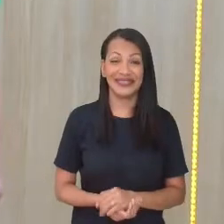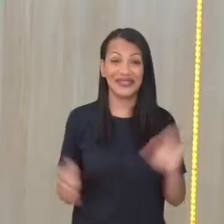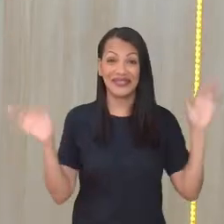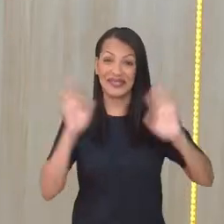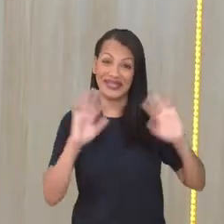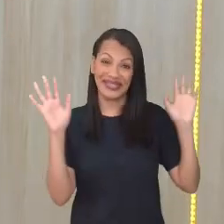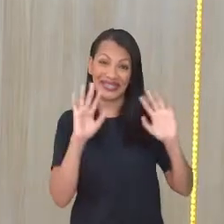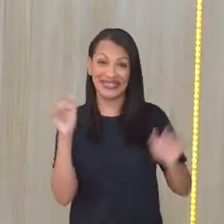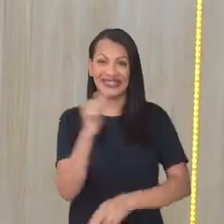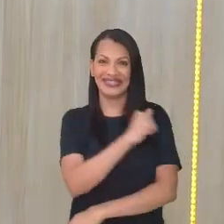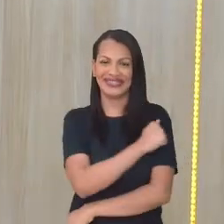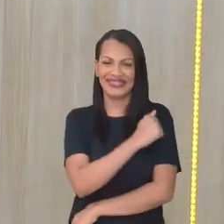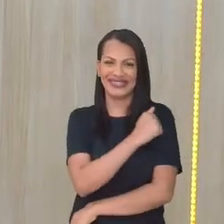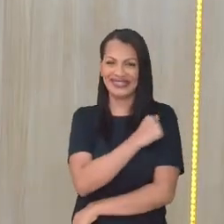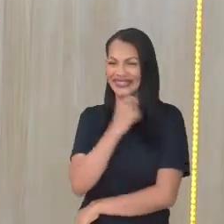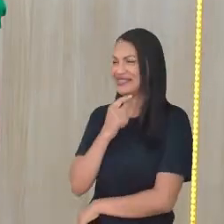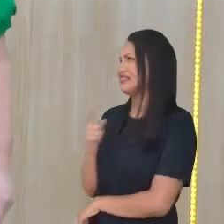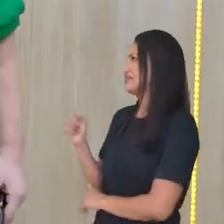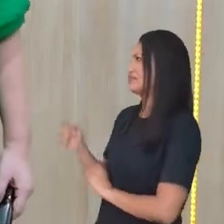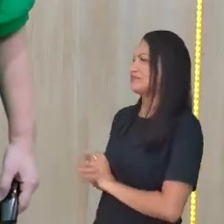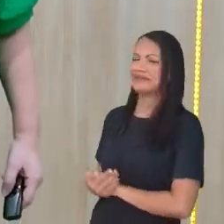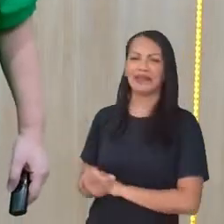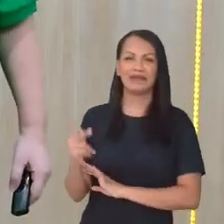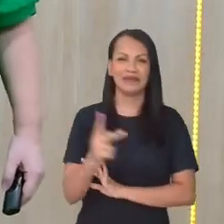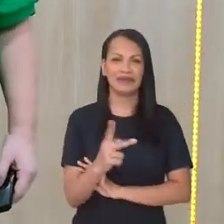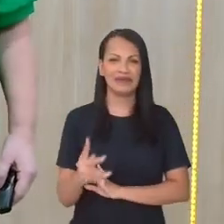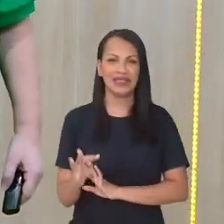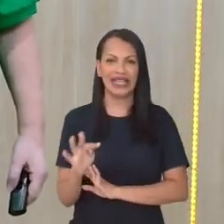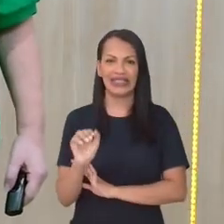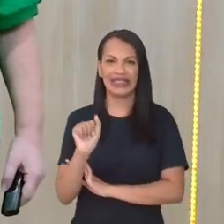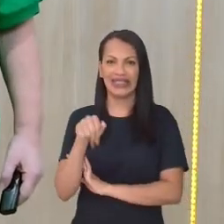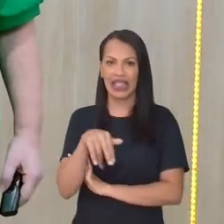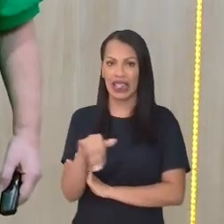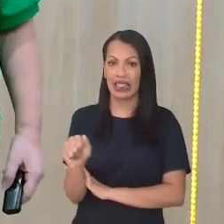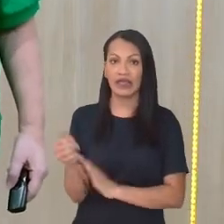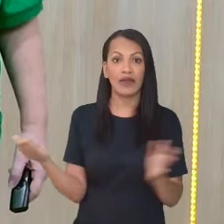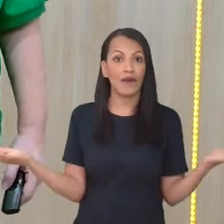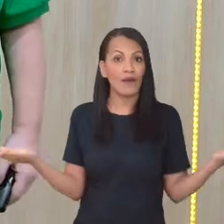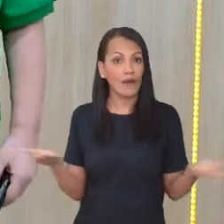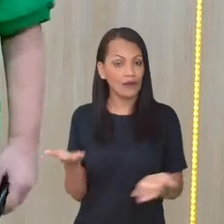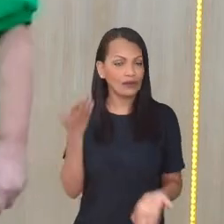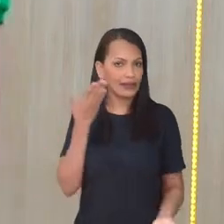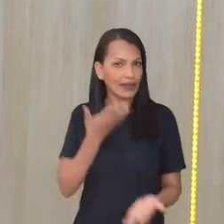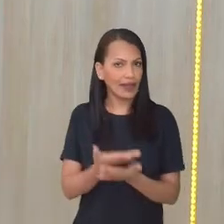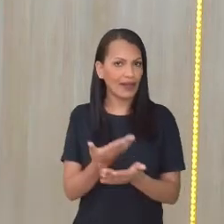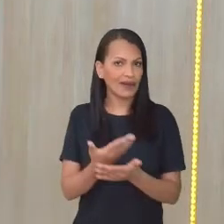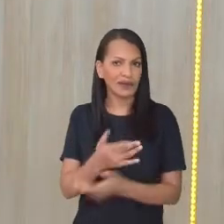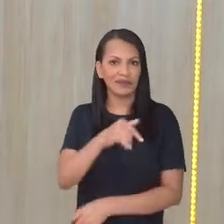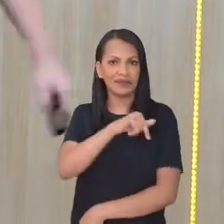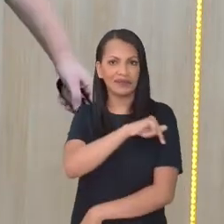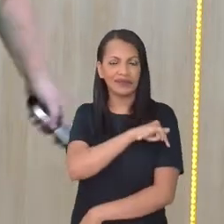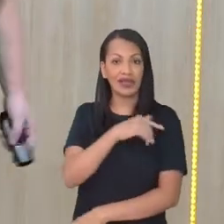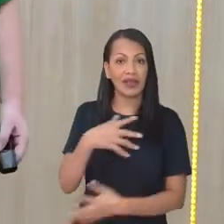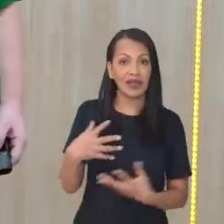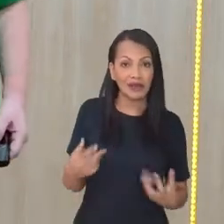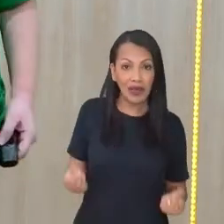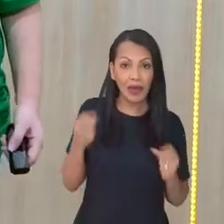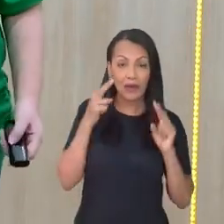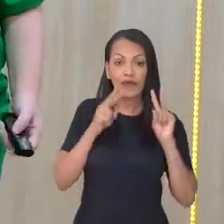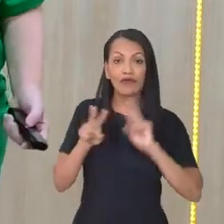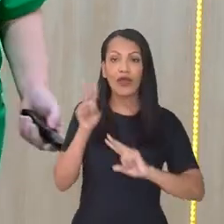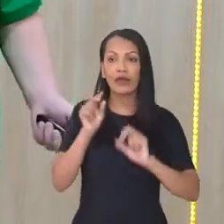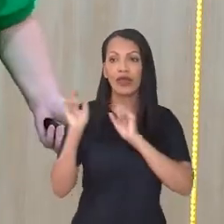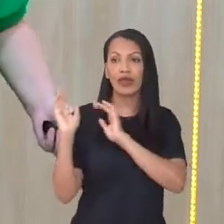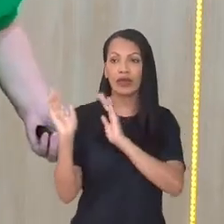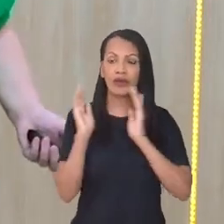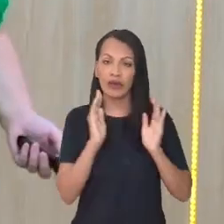Oi, turma! Sou Tânia Paredes, professora de matemática, e hoje aqui nessa aula do 7º ano, vamos ver as classificações de